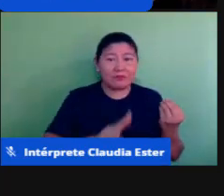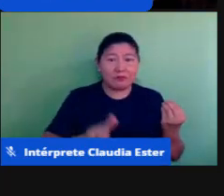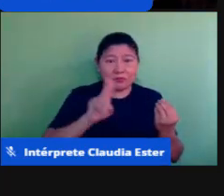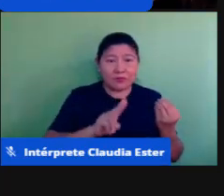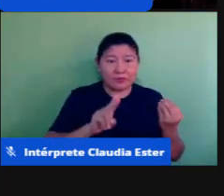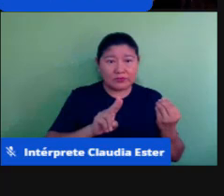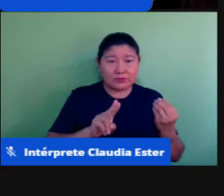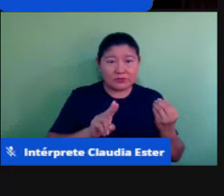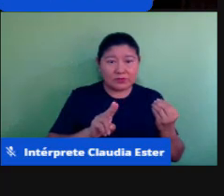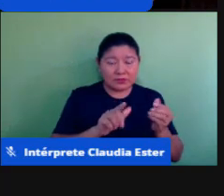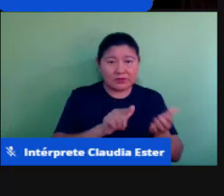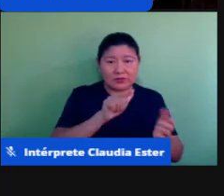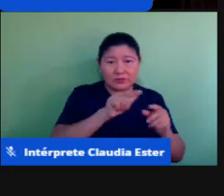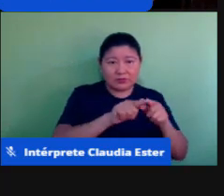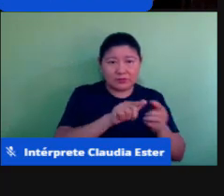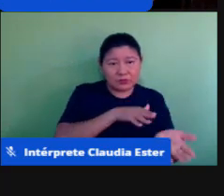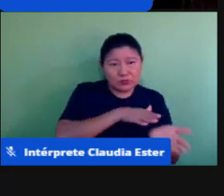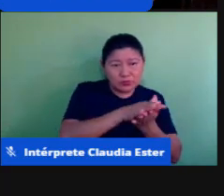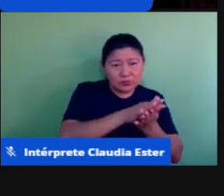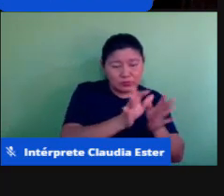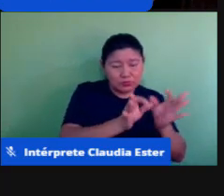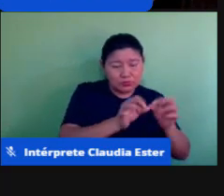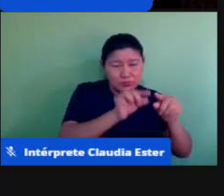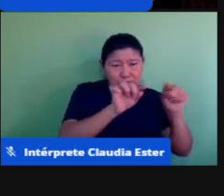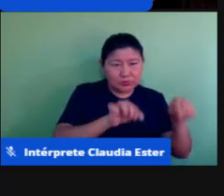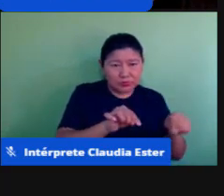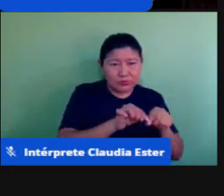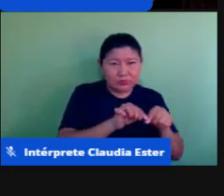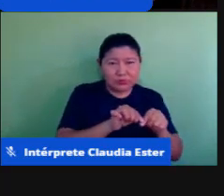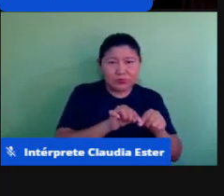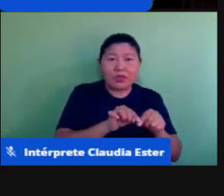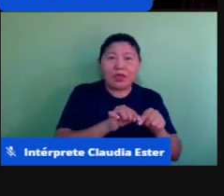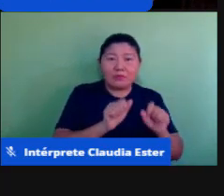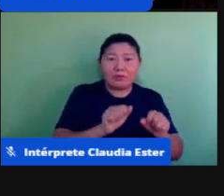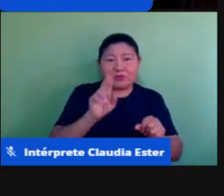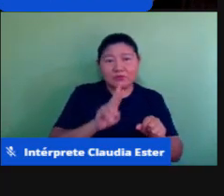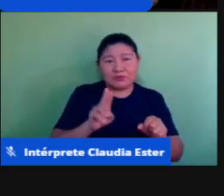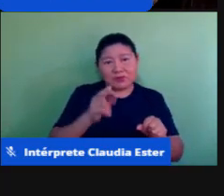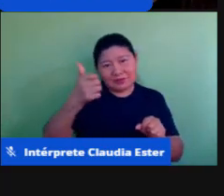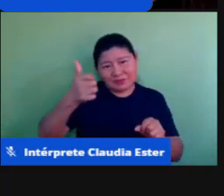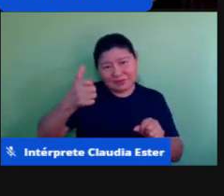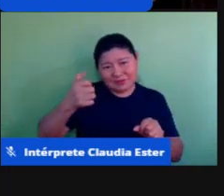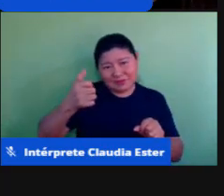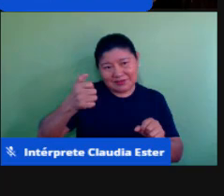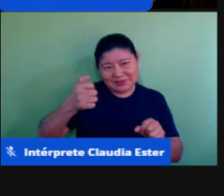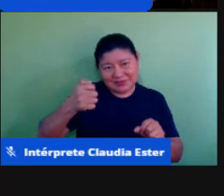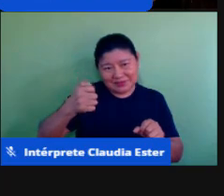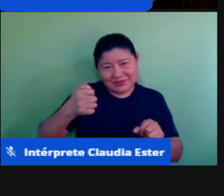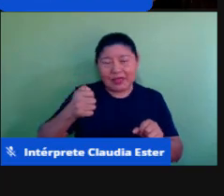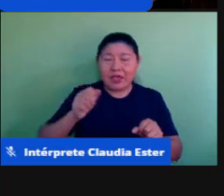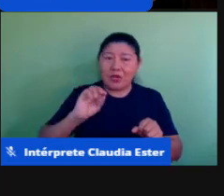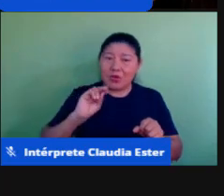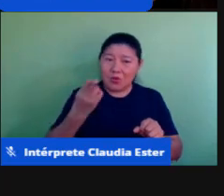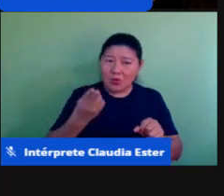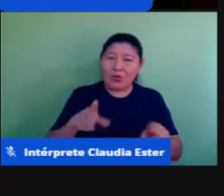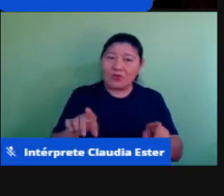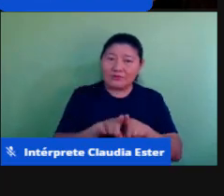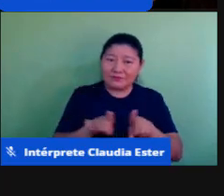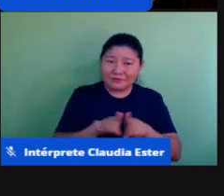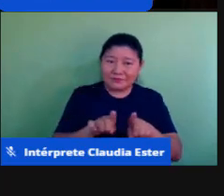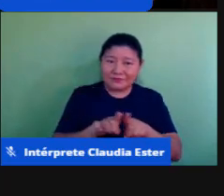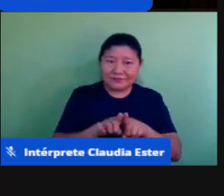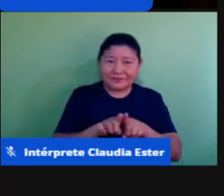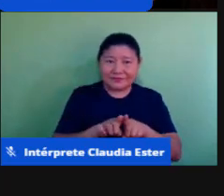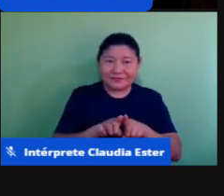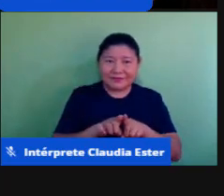você plastifica essa atividade e manda uma canetinha para o seu aluno. Olha que mimo legal, né? Aí, o